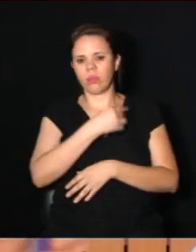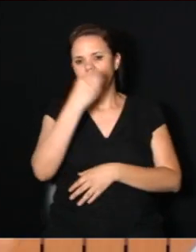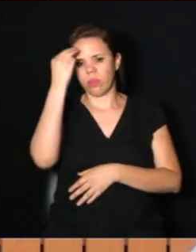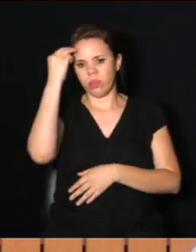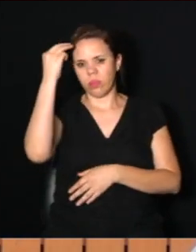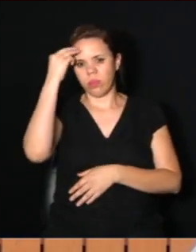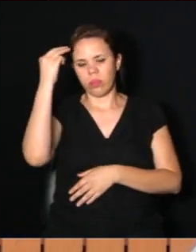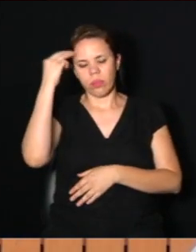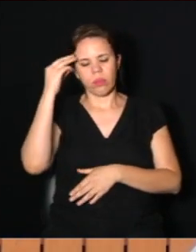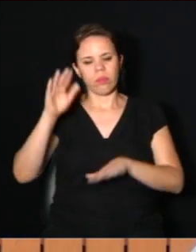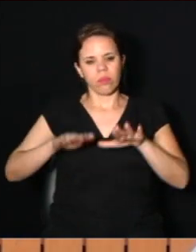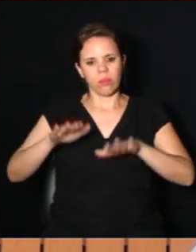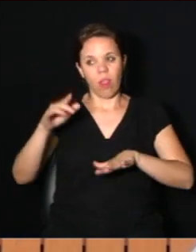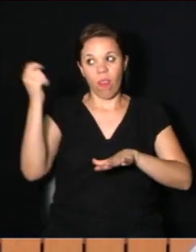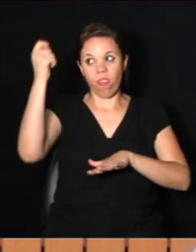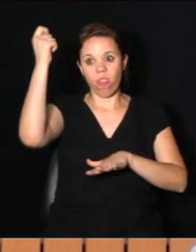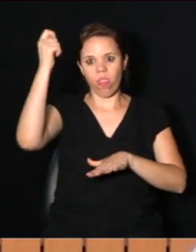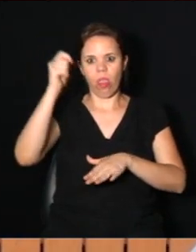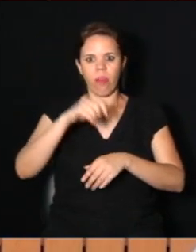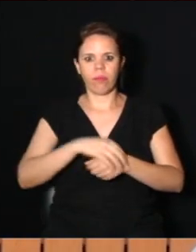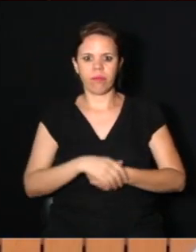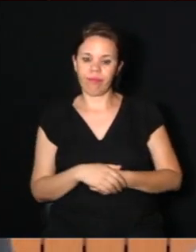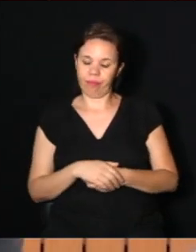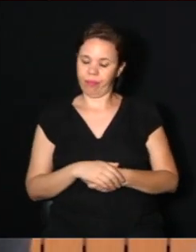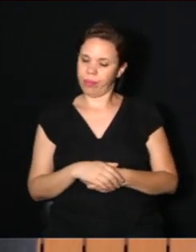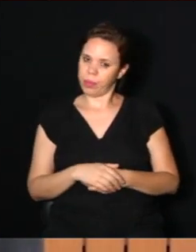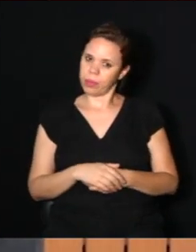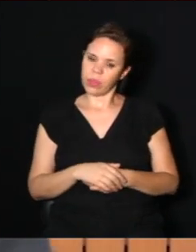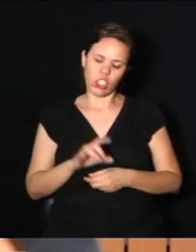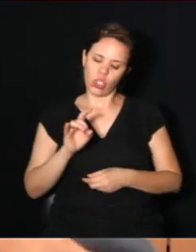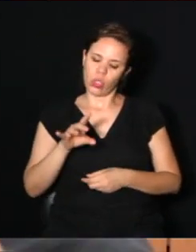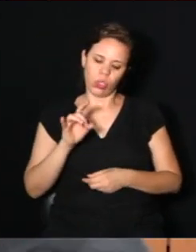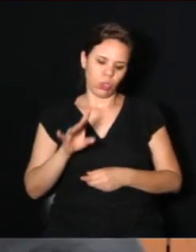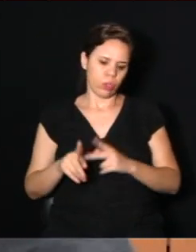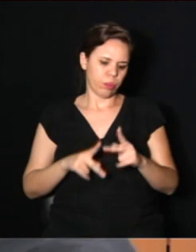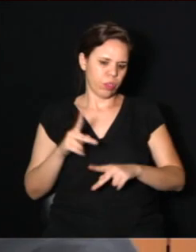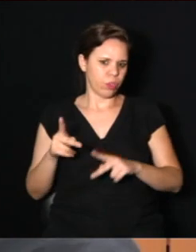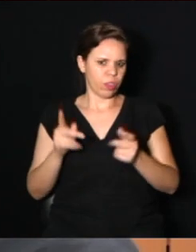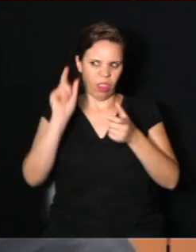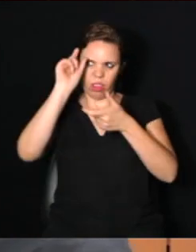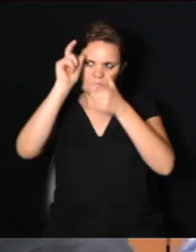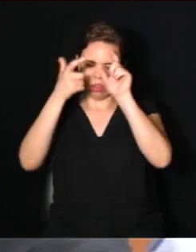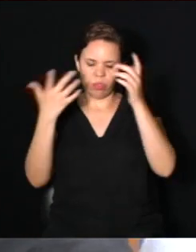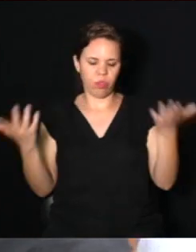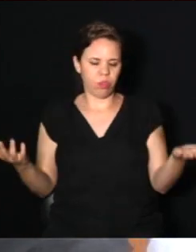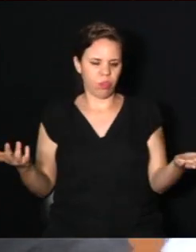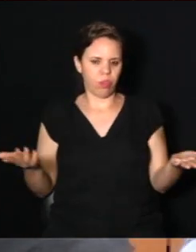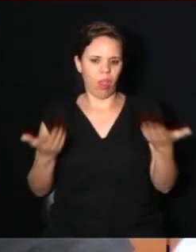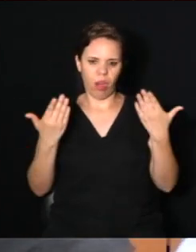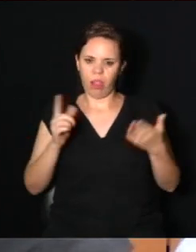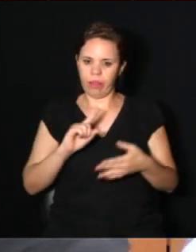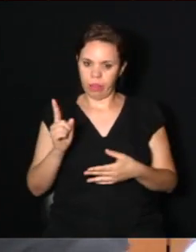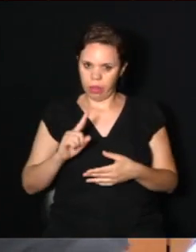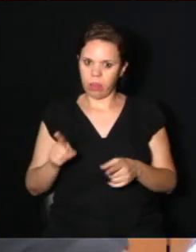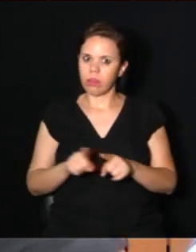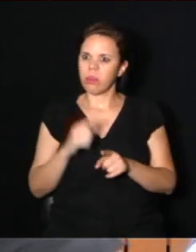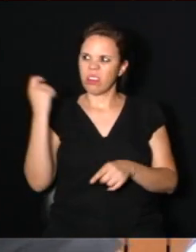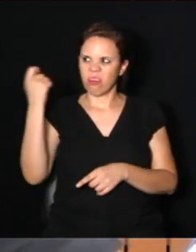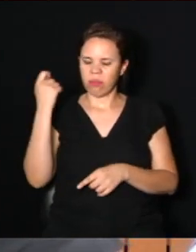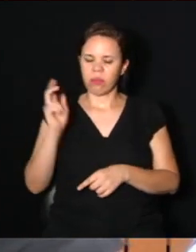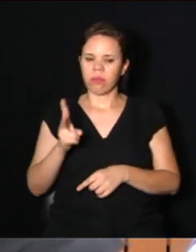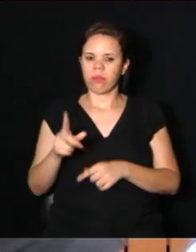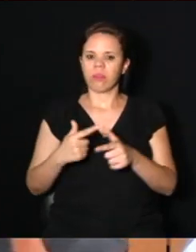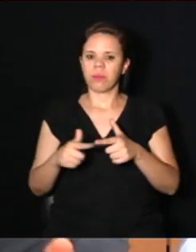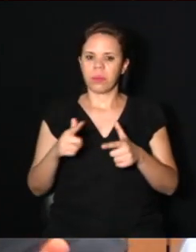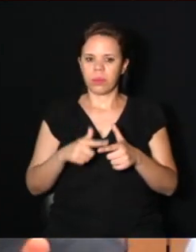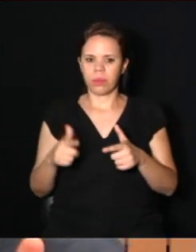intensidade moderada a grave. Não é só um transtorninho leve, não. Quer dizer, a prevalência desses